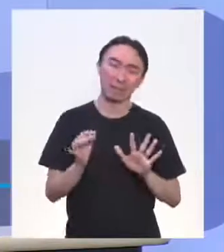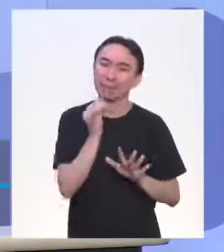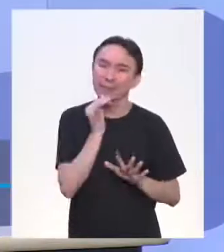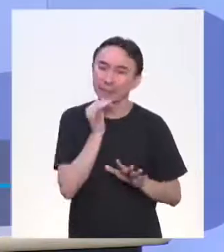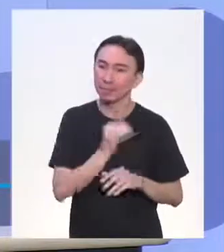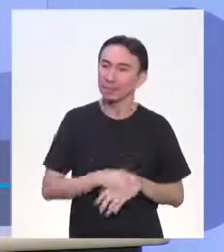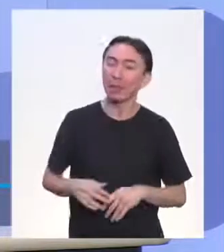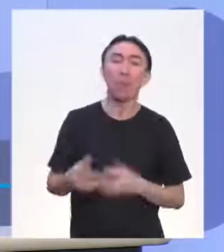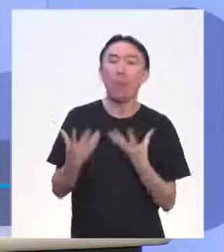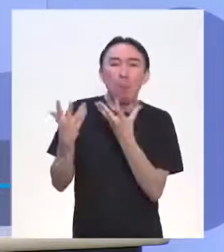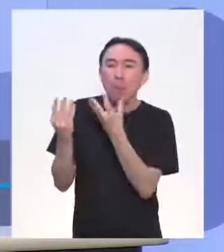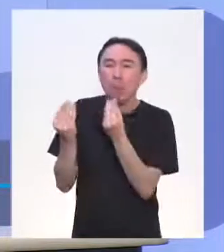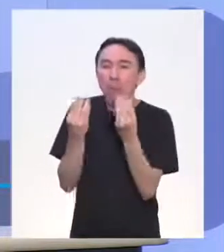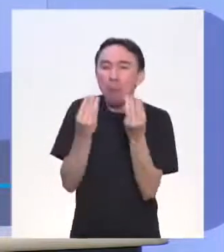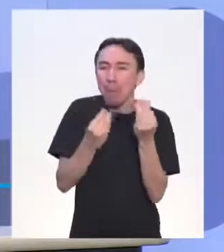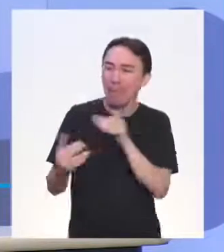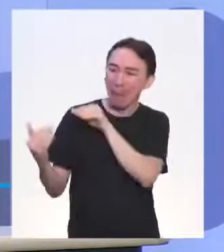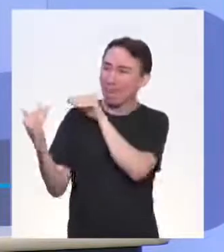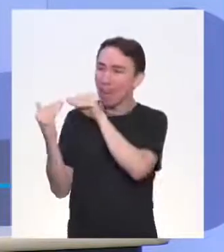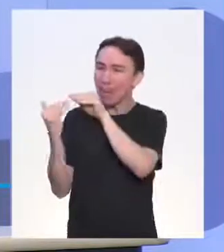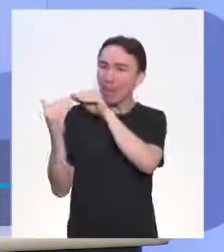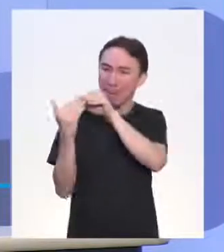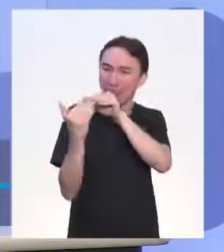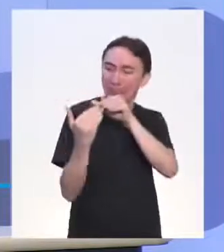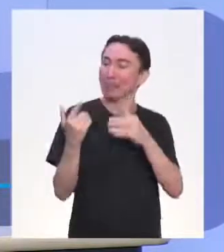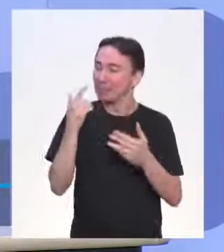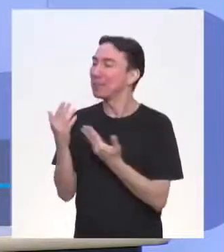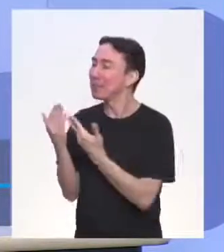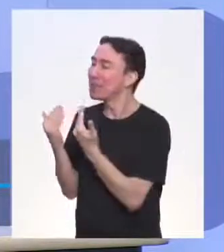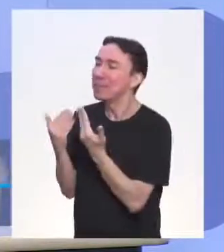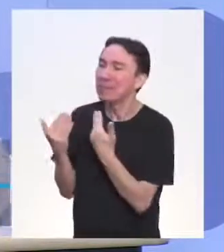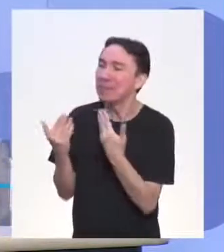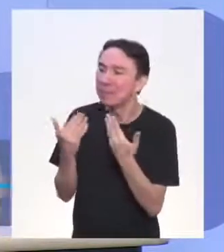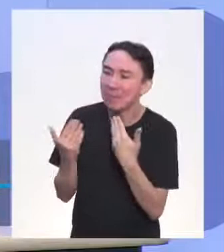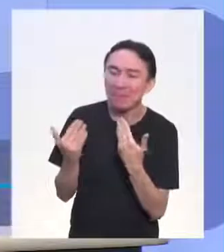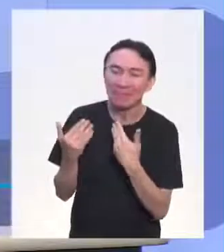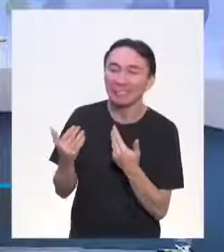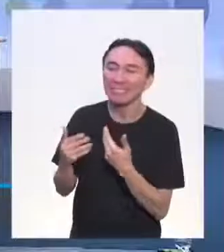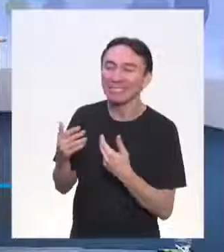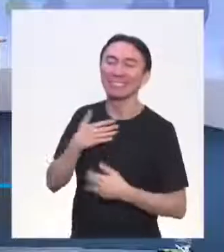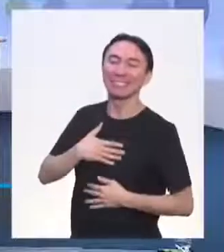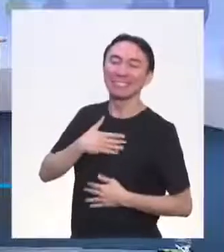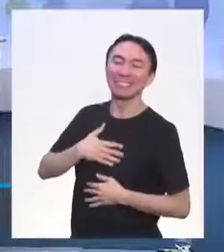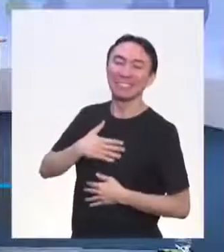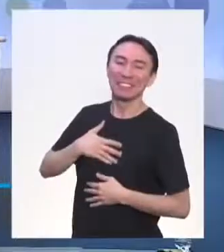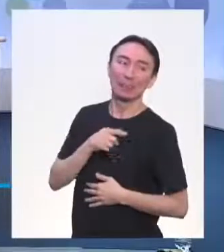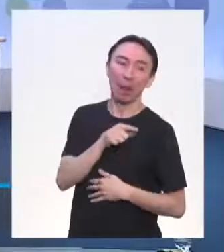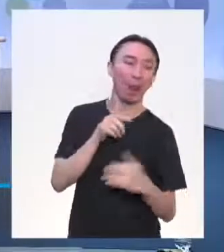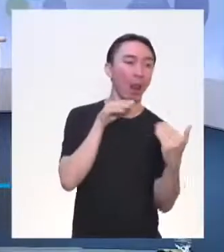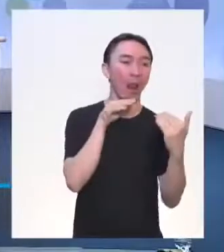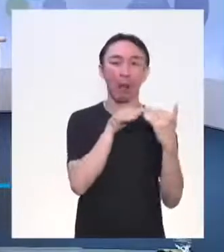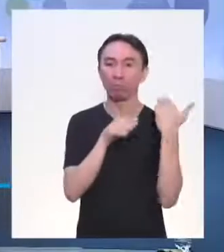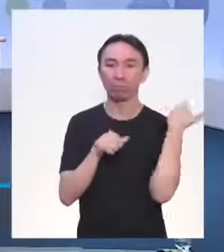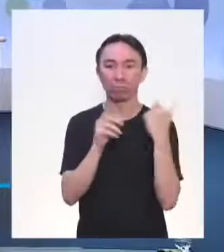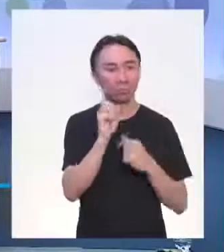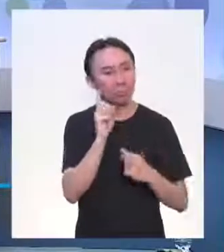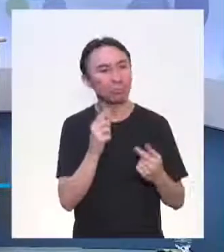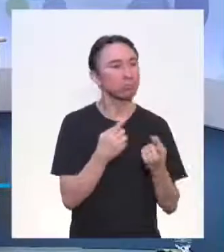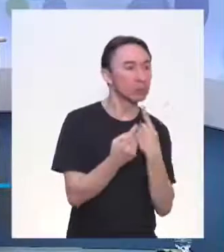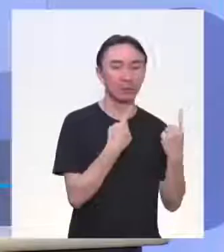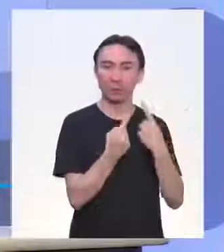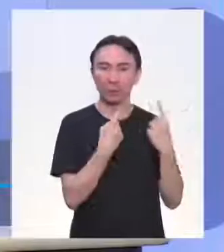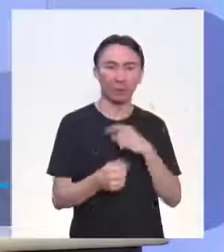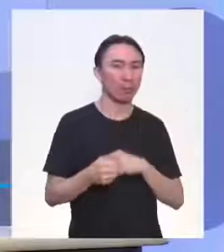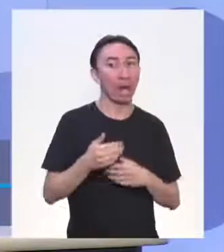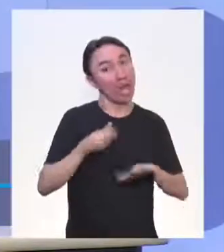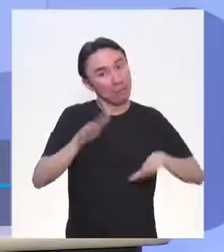um monte que fale o que você quer Sim. ouvir. Certo? Então, vamos lá. Muito bom, Elaine. Muito obrigada. Vamos lá.